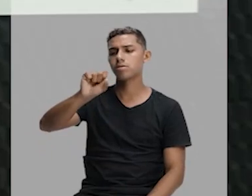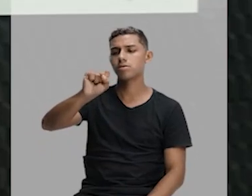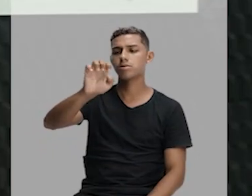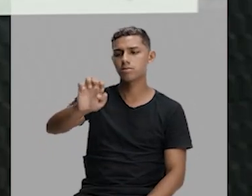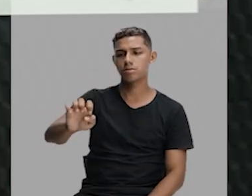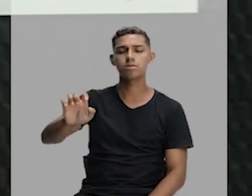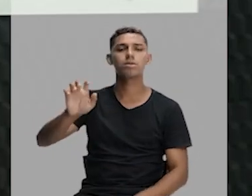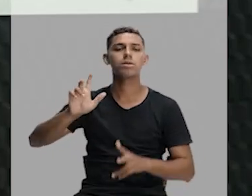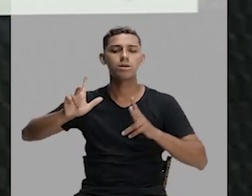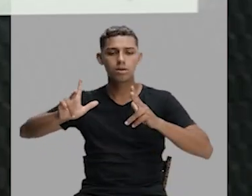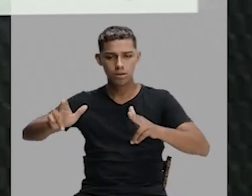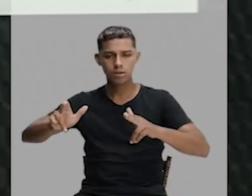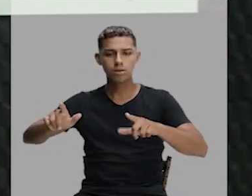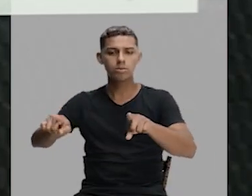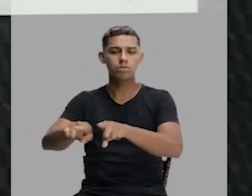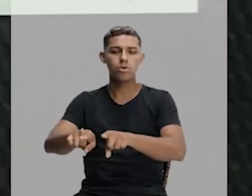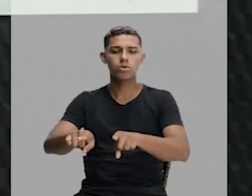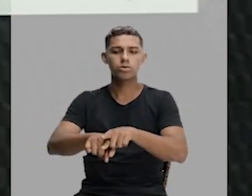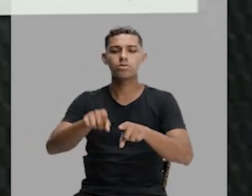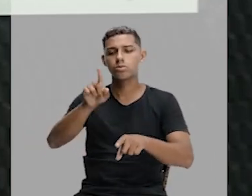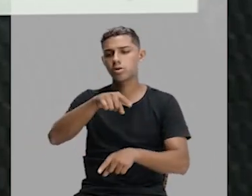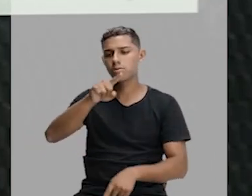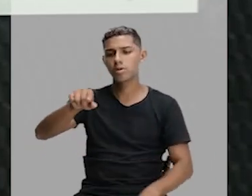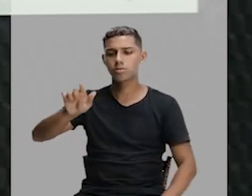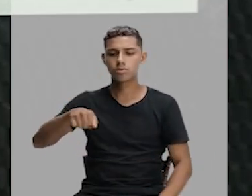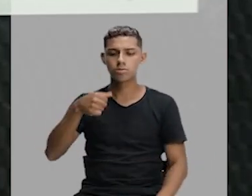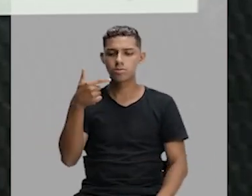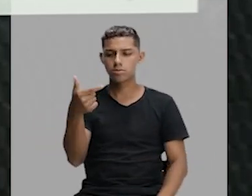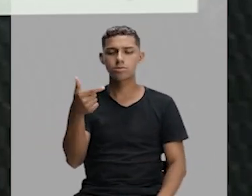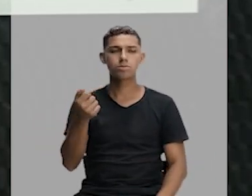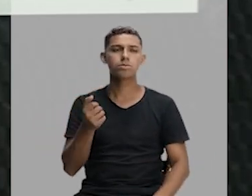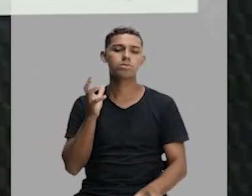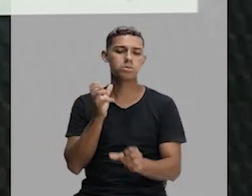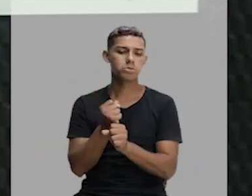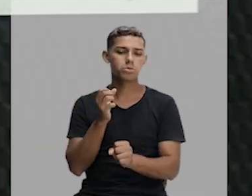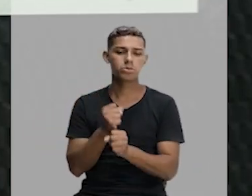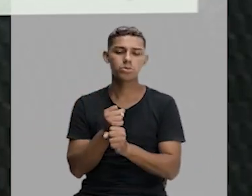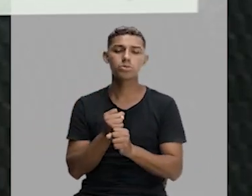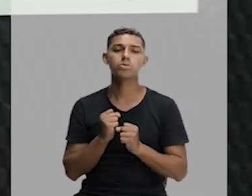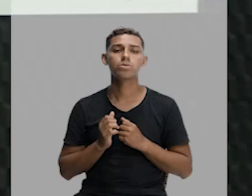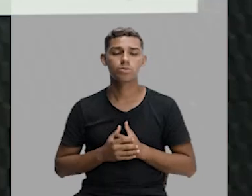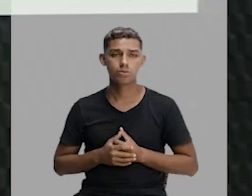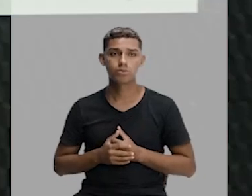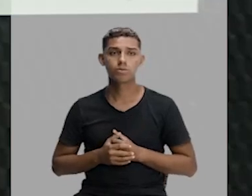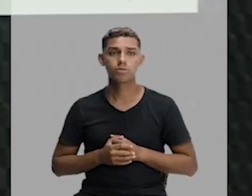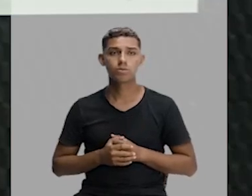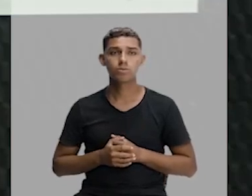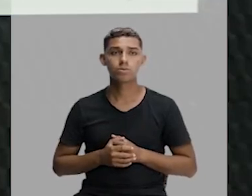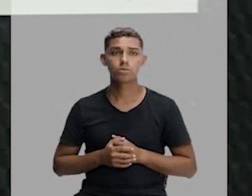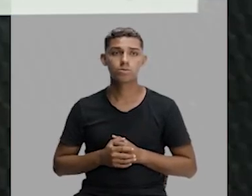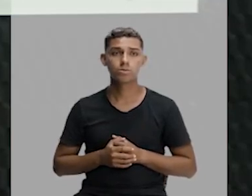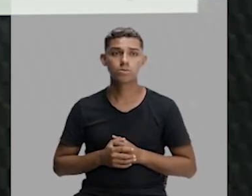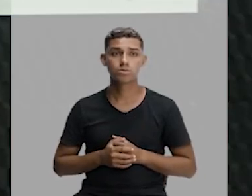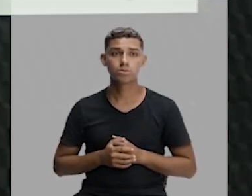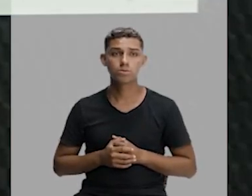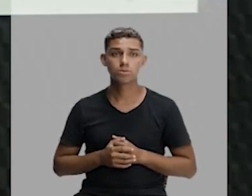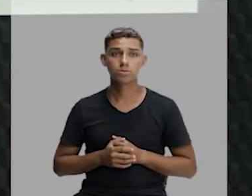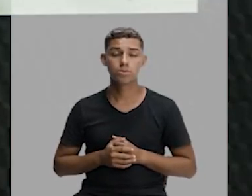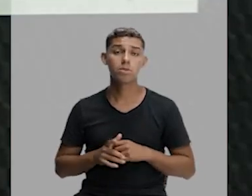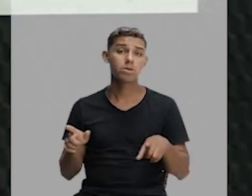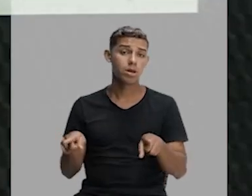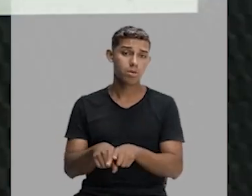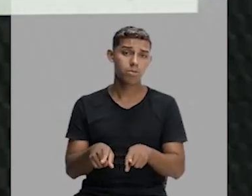pode pegar essa base e multiplicar por 2. Faz um cálculo só e multiplica por 2. E também essas